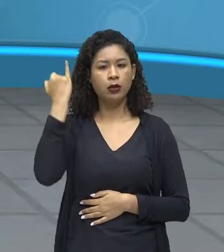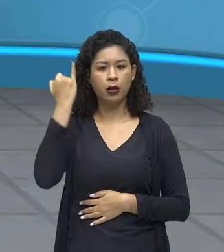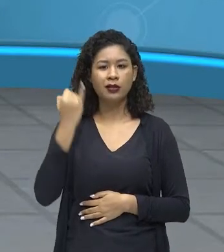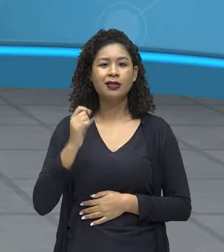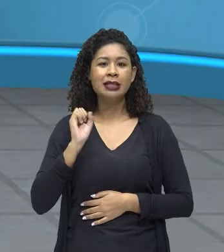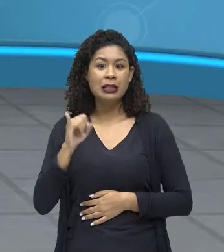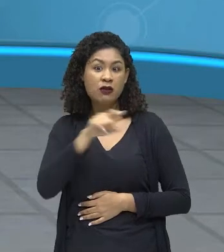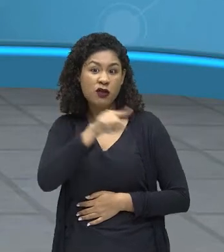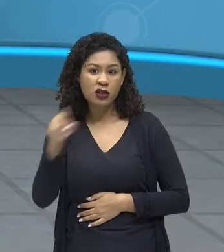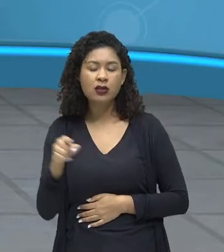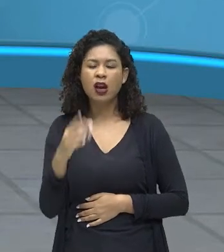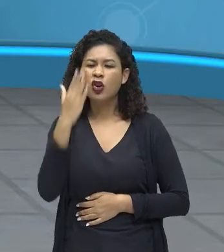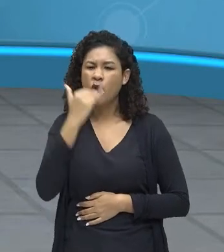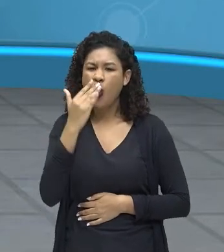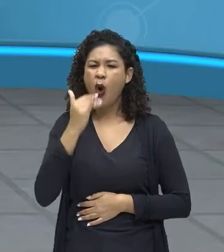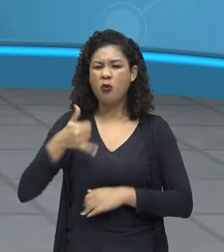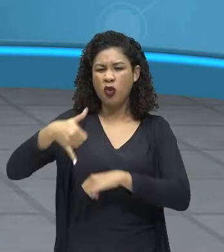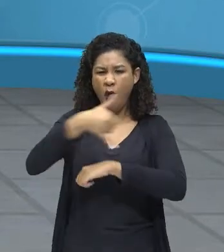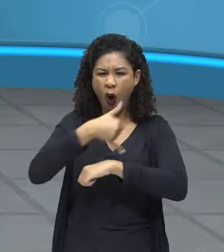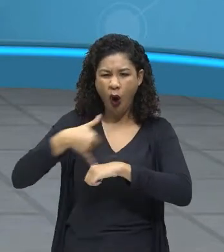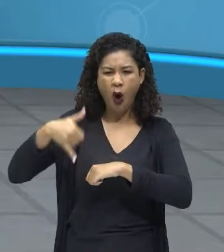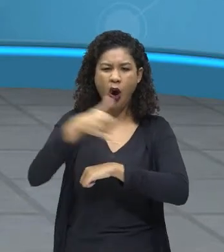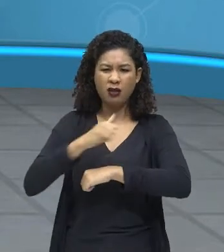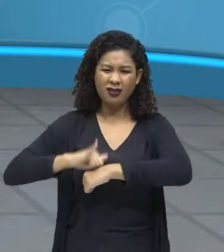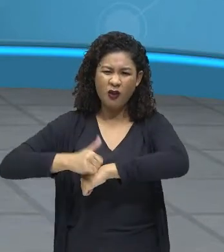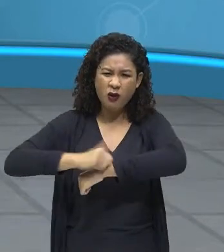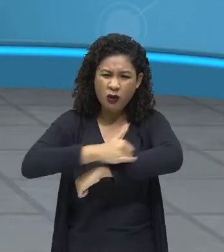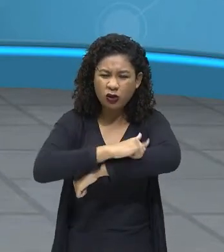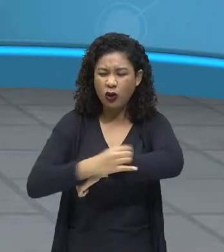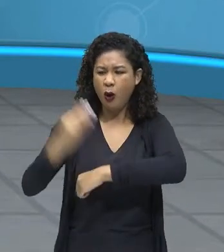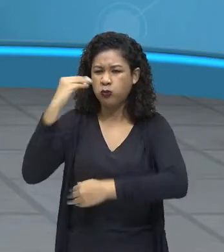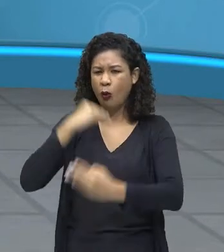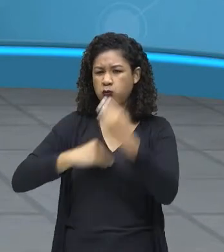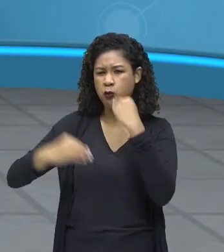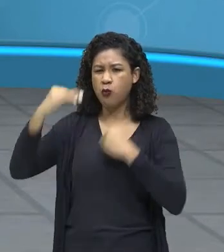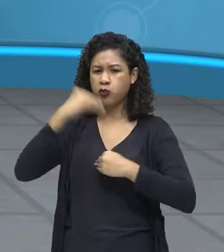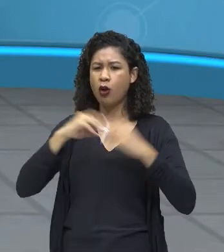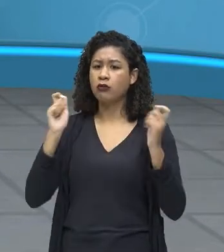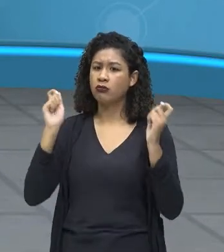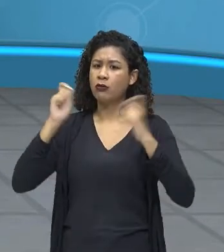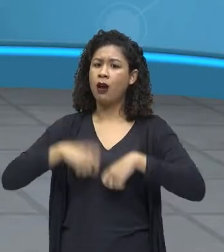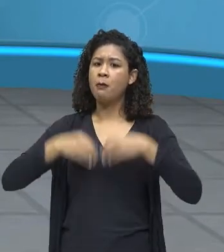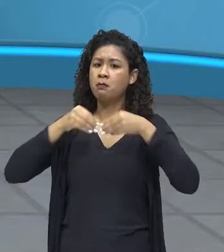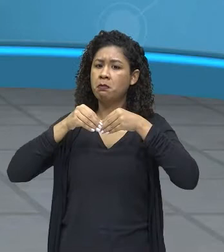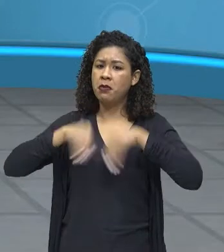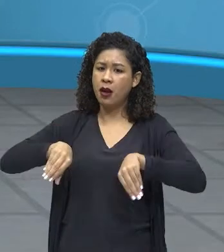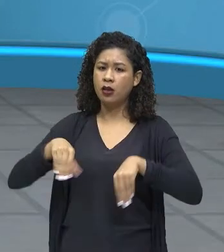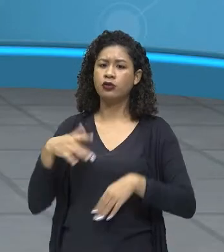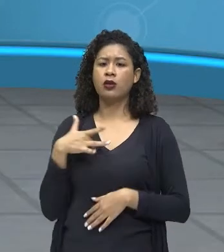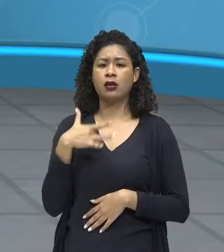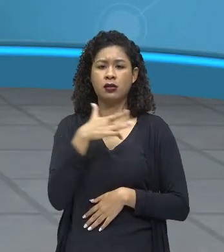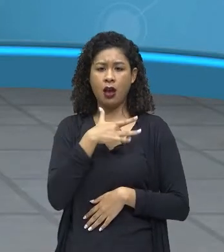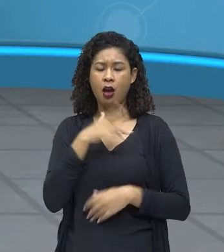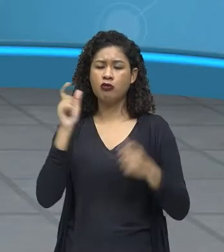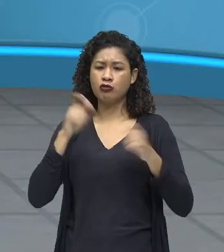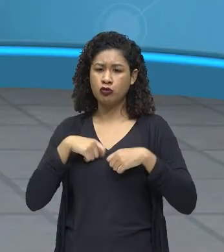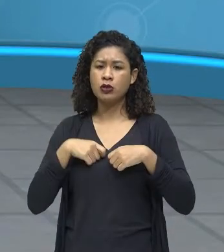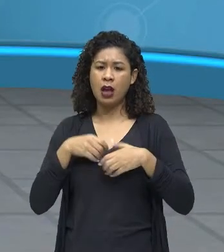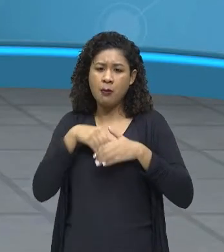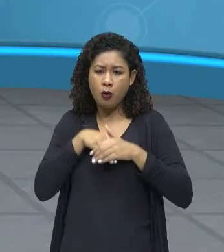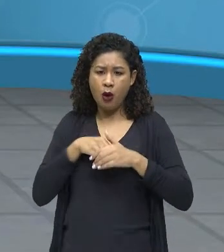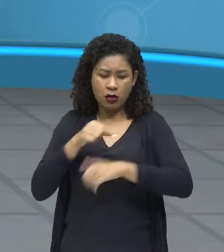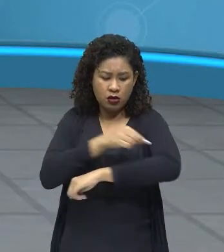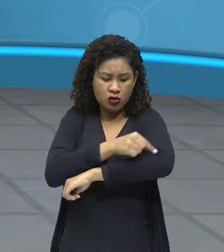come muita gordura, né, muito alimento ali rico em gordura, pode ocasionar mal, porque essa gordura ela pode se instalar nos vasos